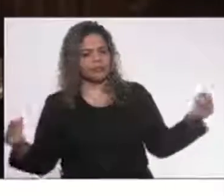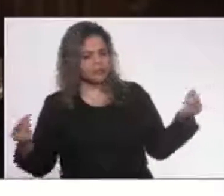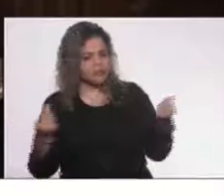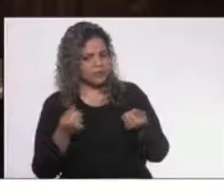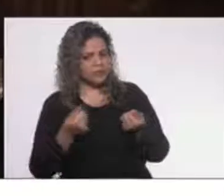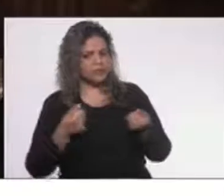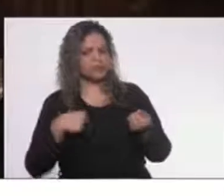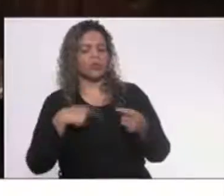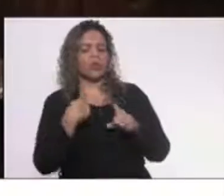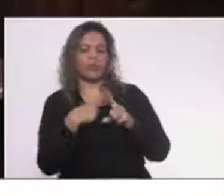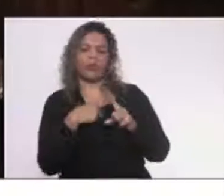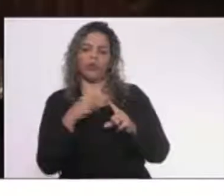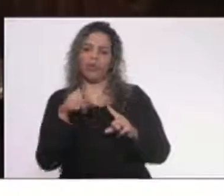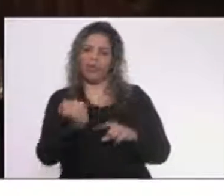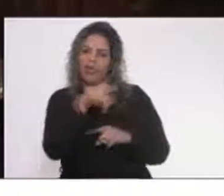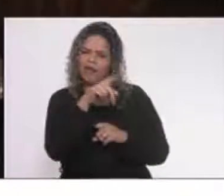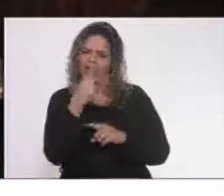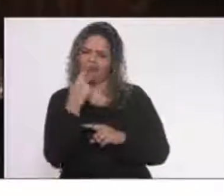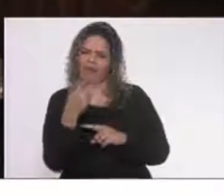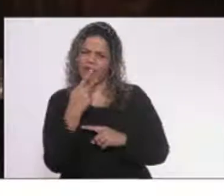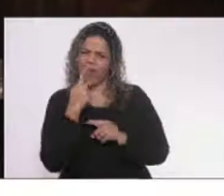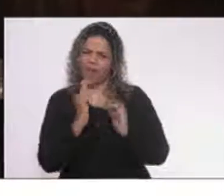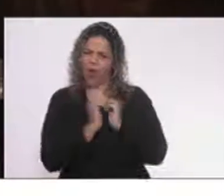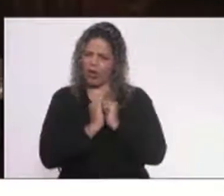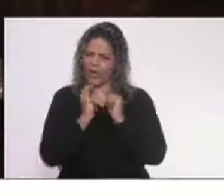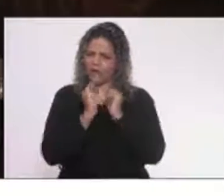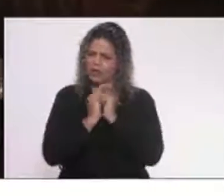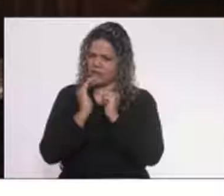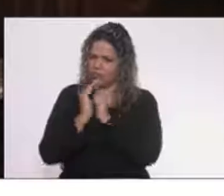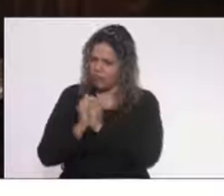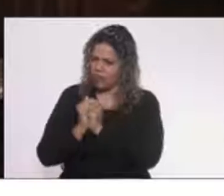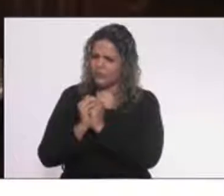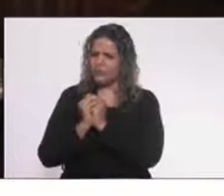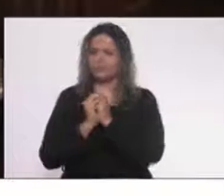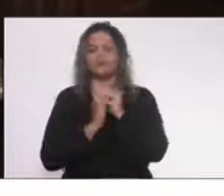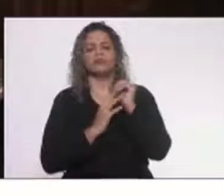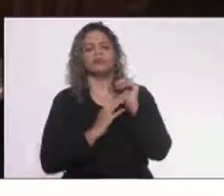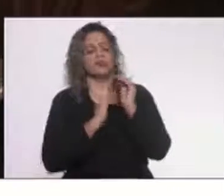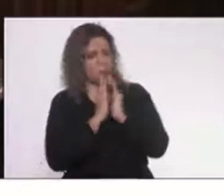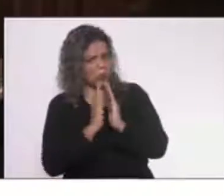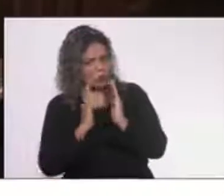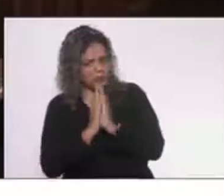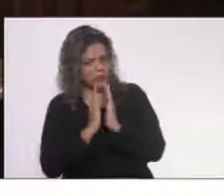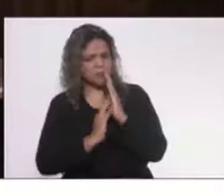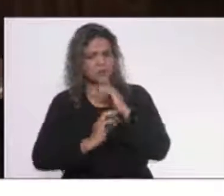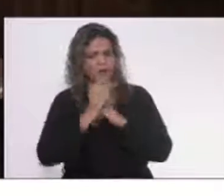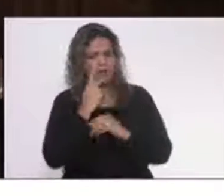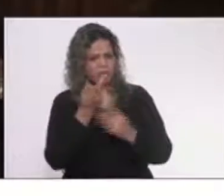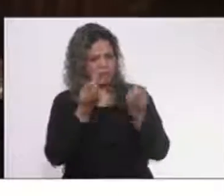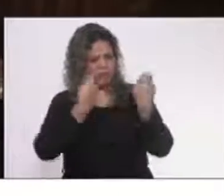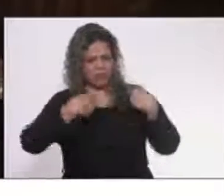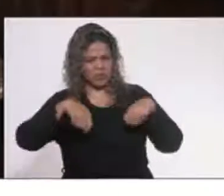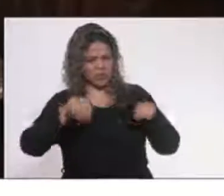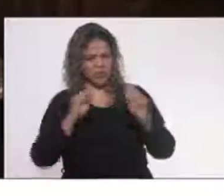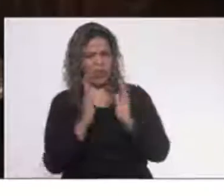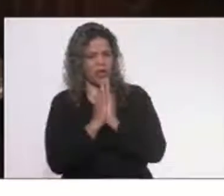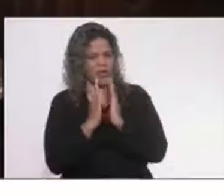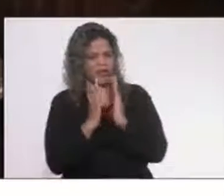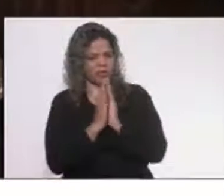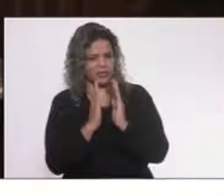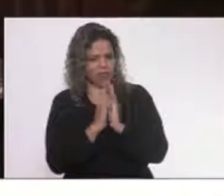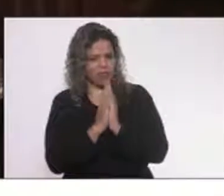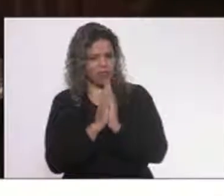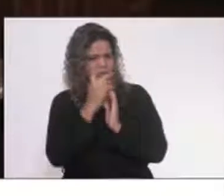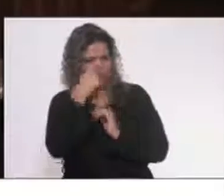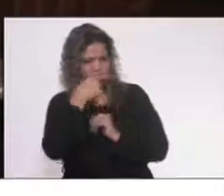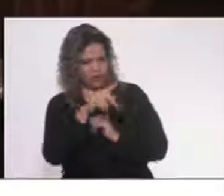porque, inclusive, ele fala em orações, o governador do estado. E a gente tem que dizer que não precisamos de orações